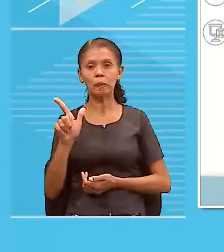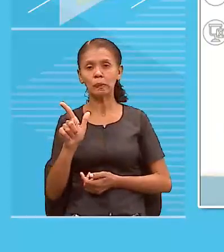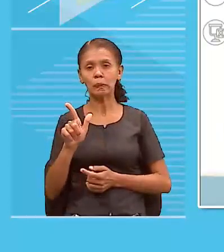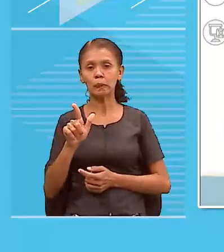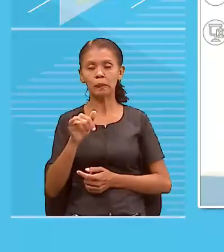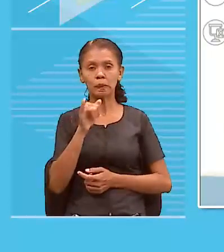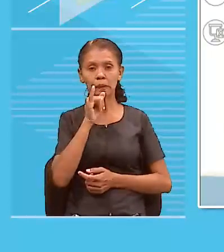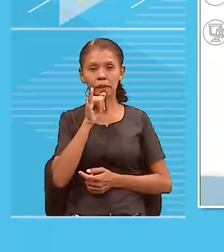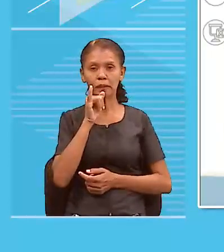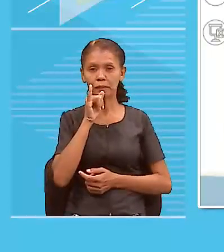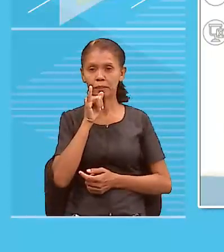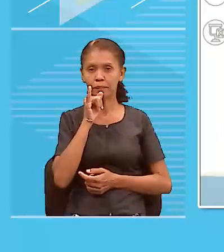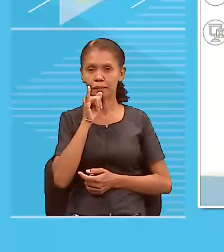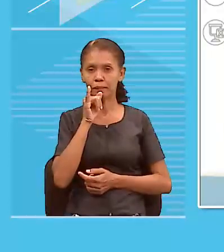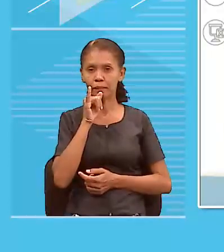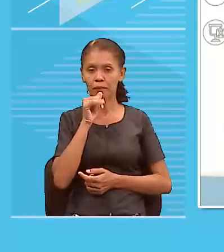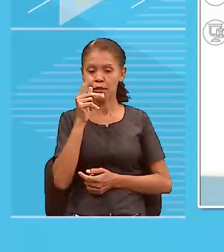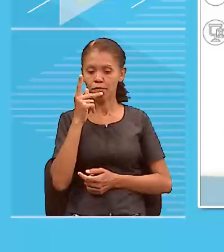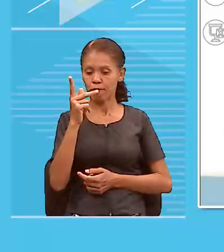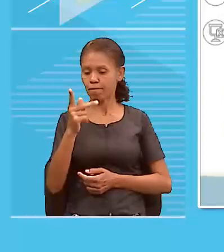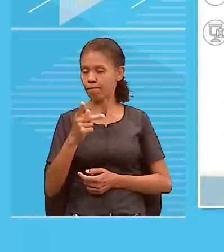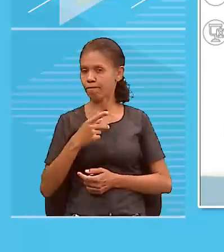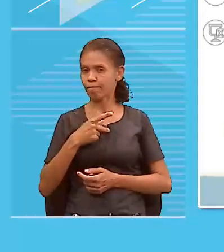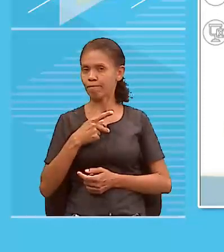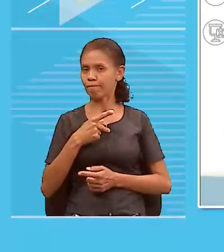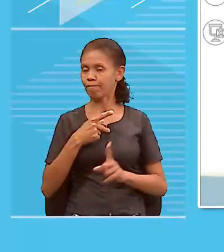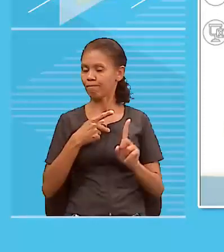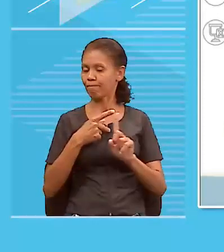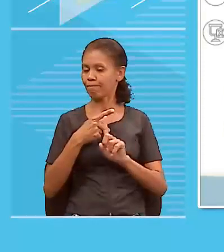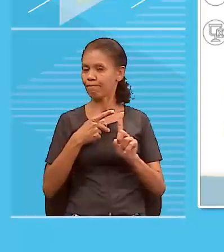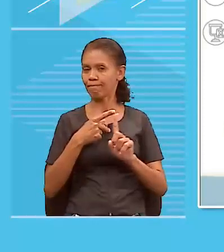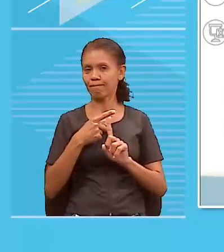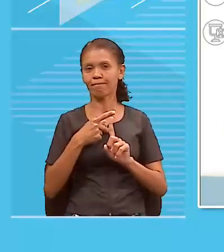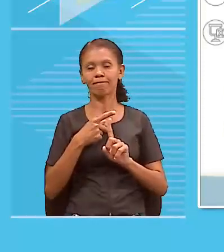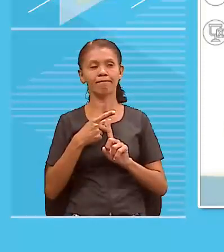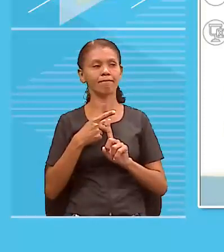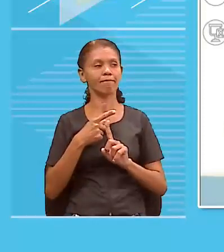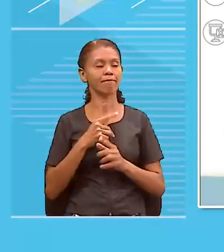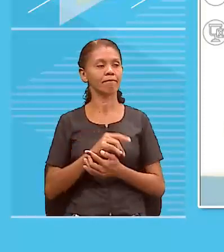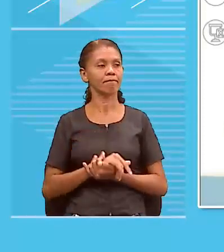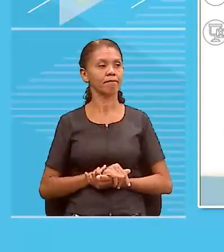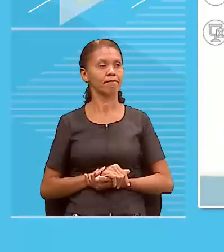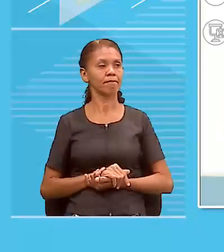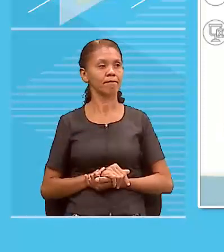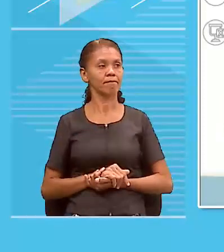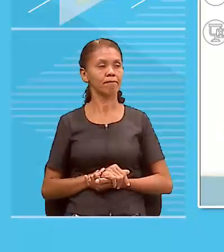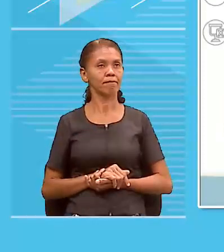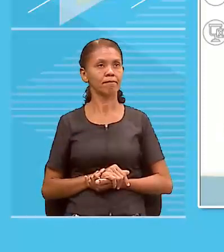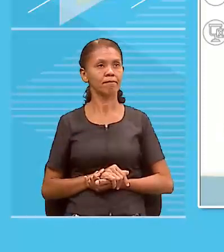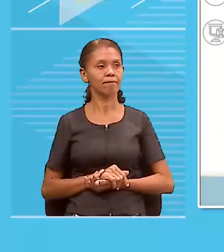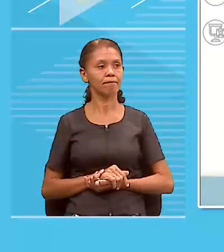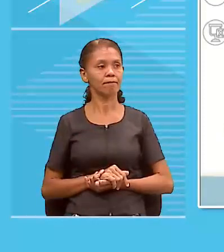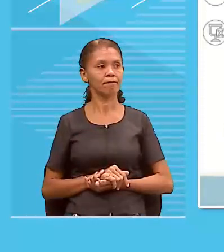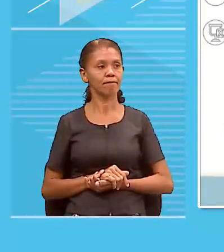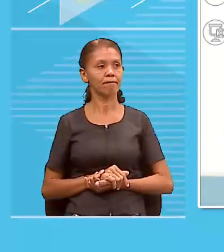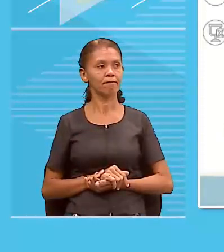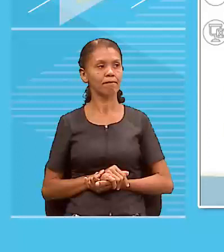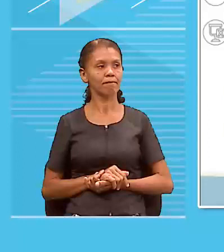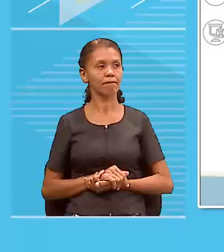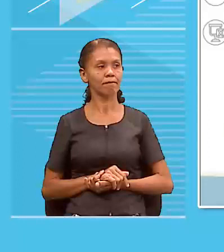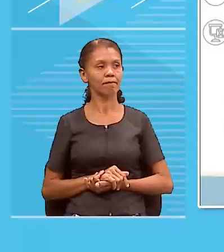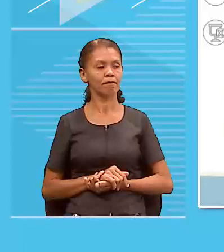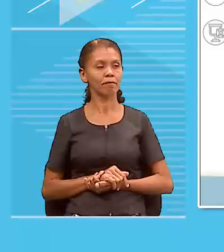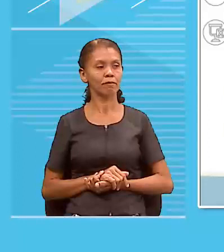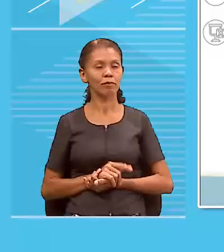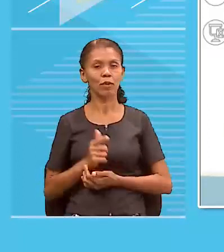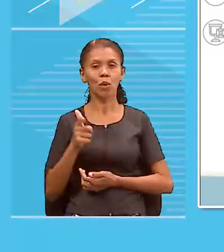não fala comigo e eu posso inclusive dizer assim ó Open